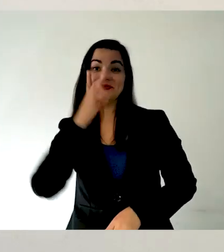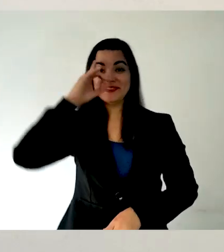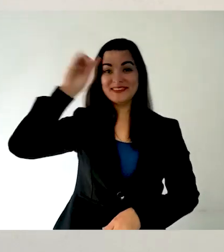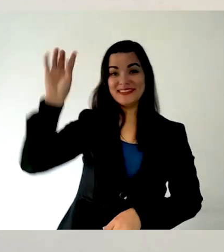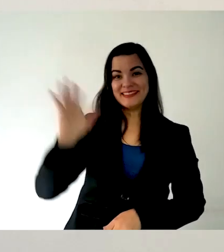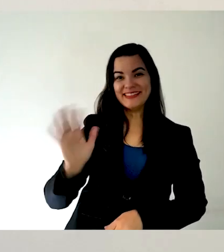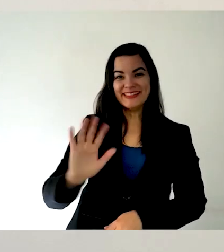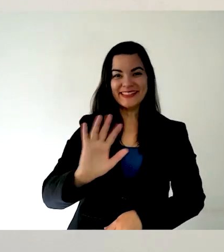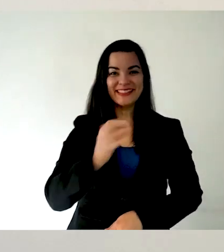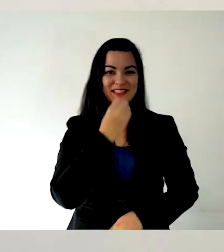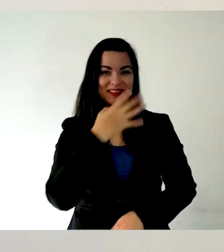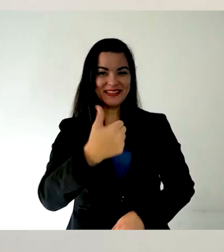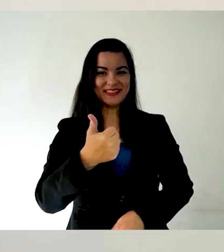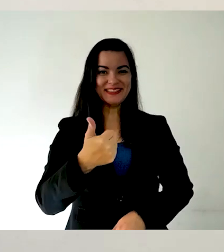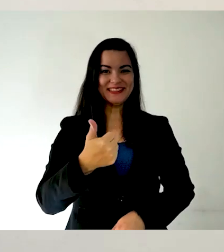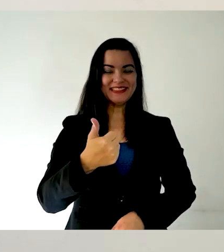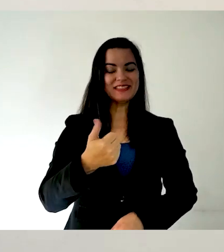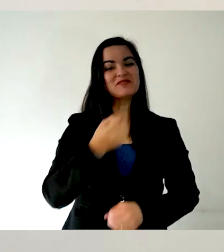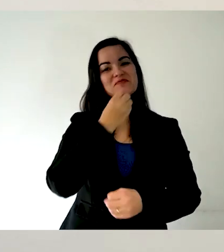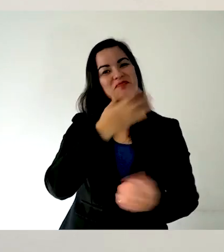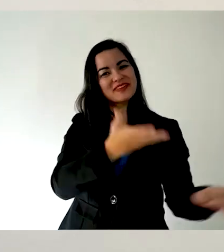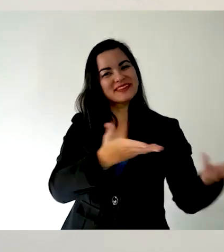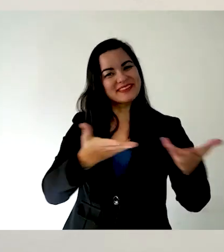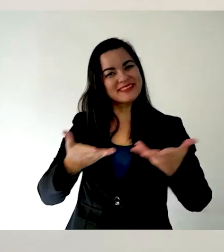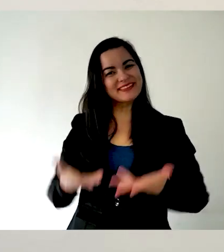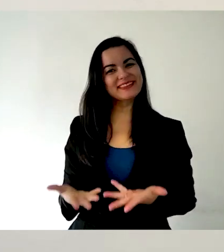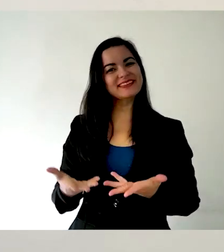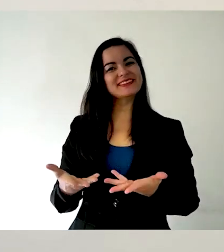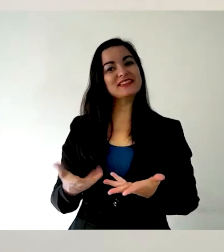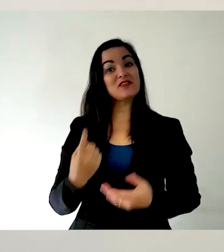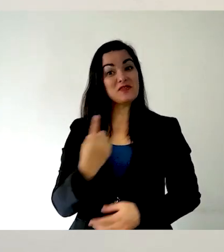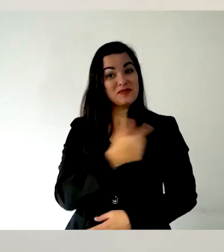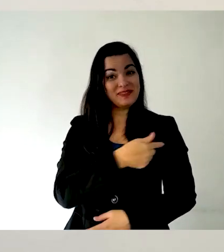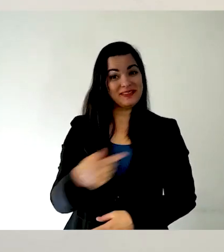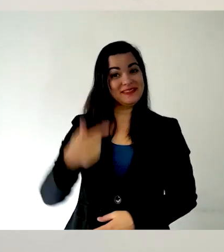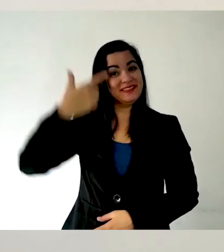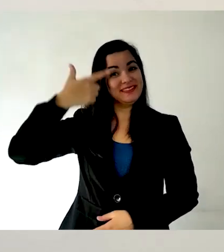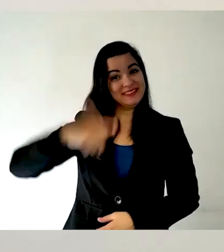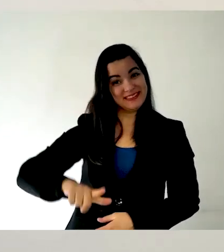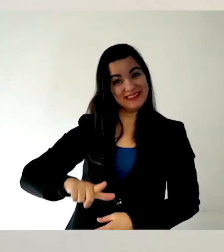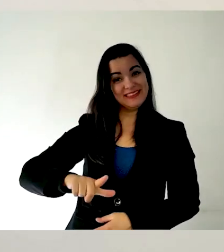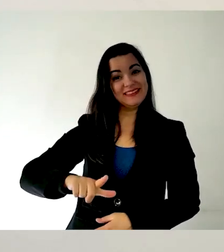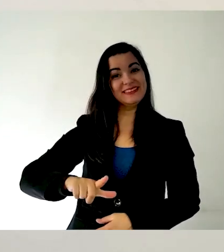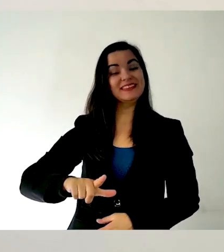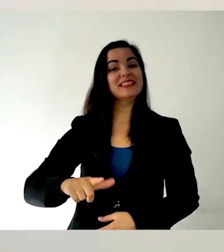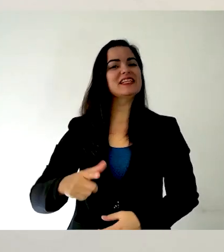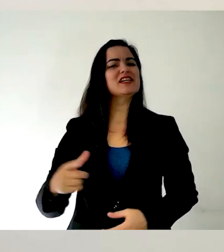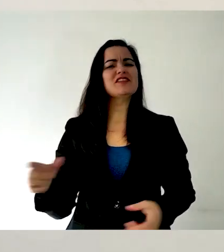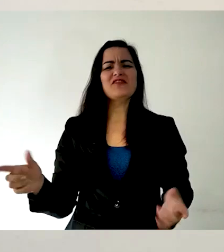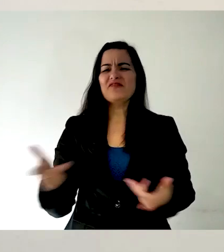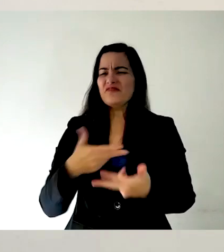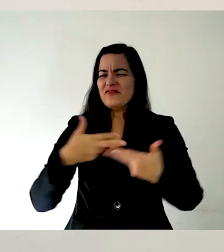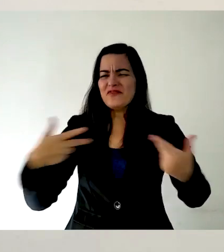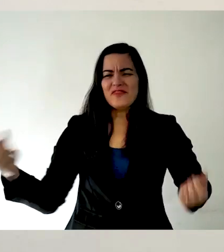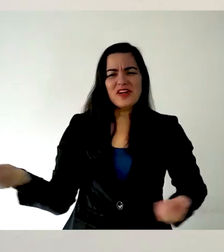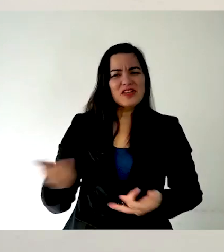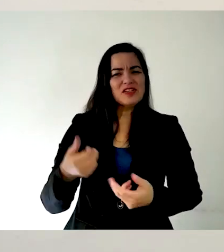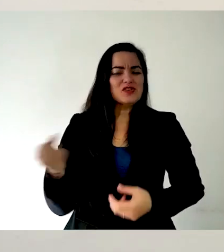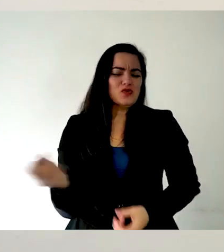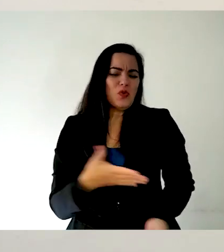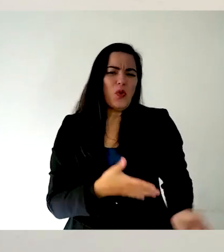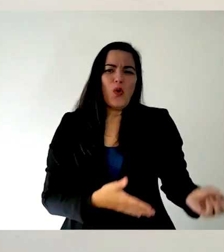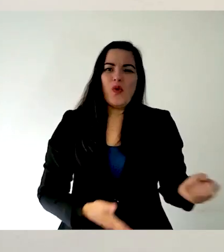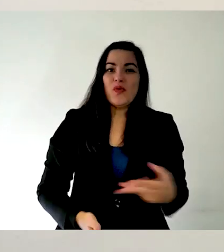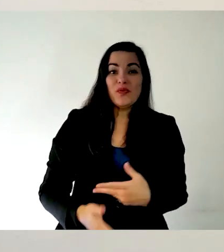Bom dia, crianças! Tudo bem? Bem-vindos aí a mais uma semana que está cheia de novidades.